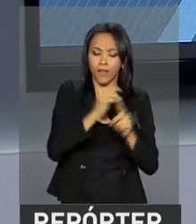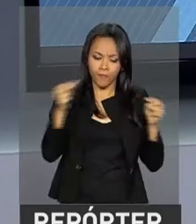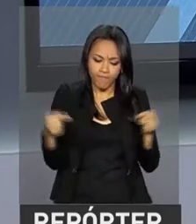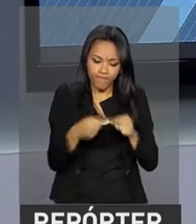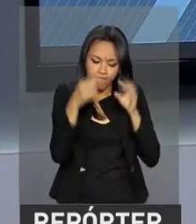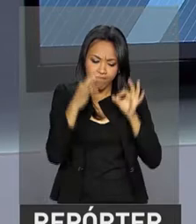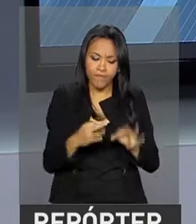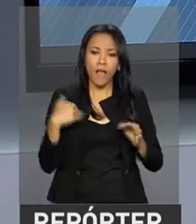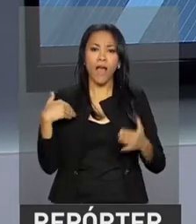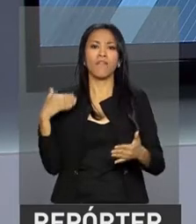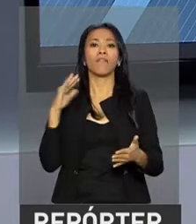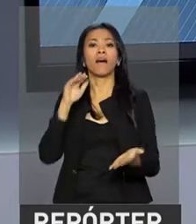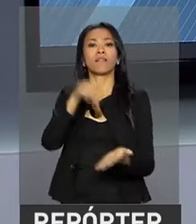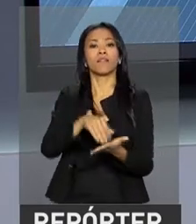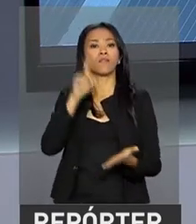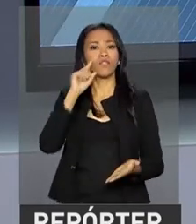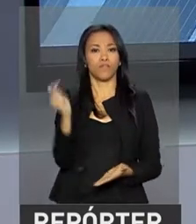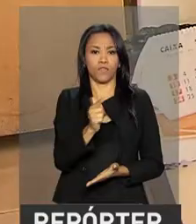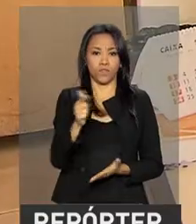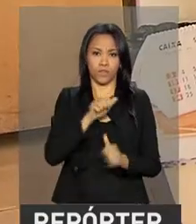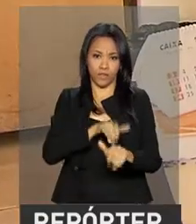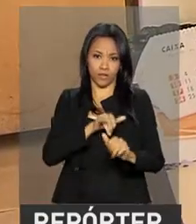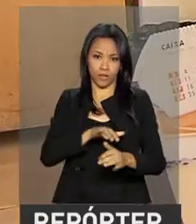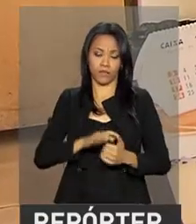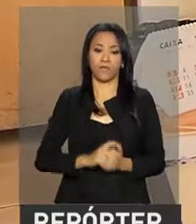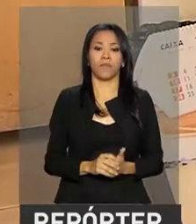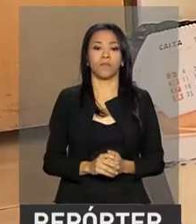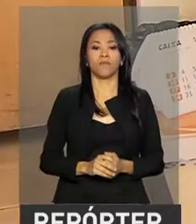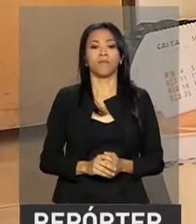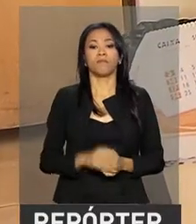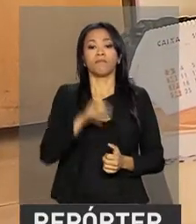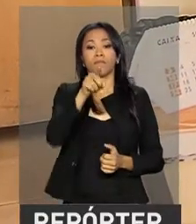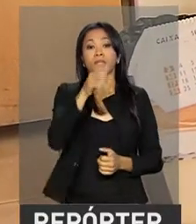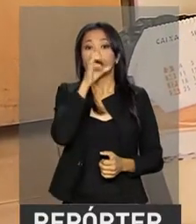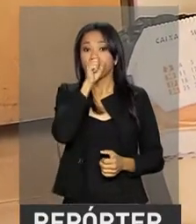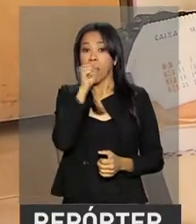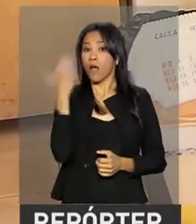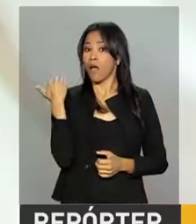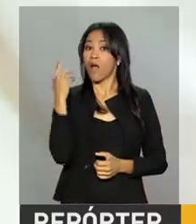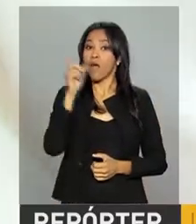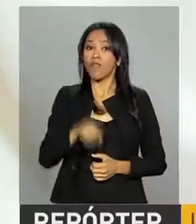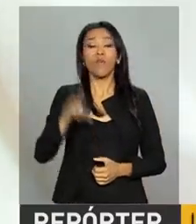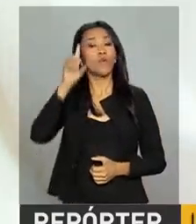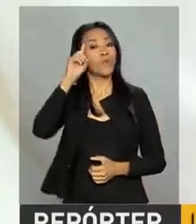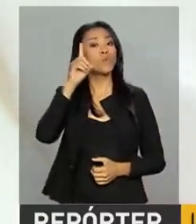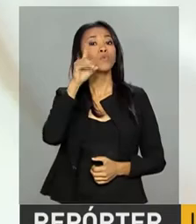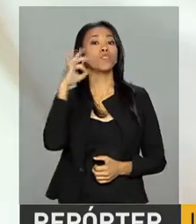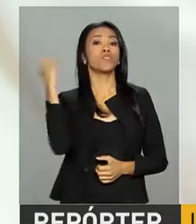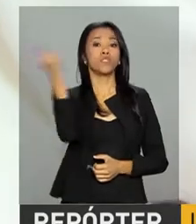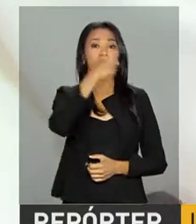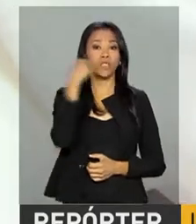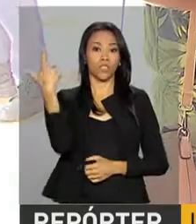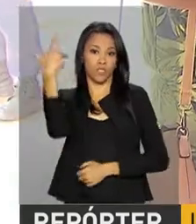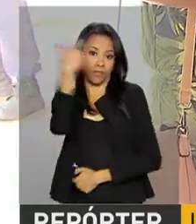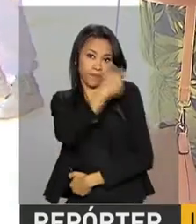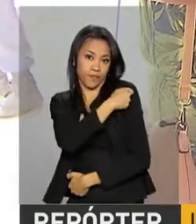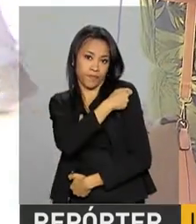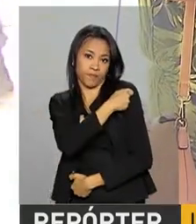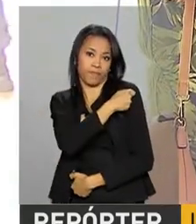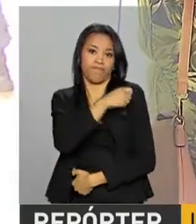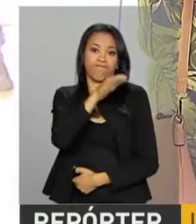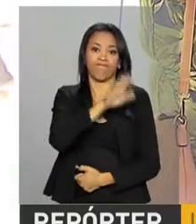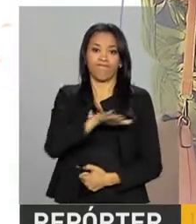o dia 22 de setembro sábado foi o dia d da multivacinação uma